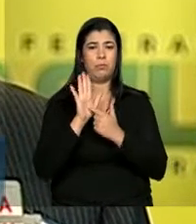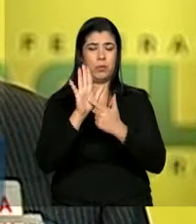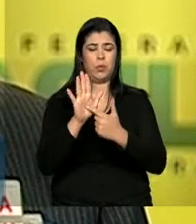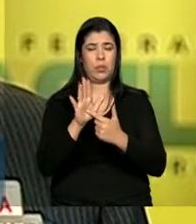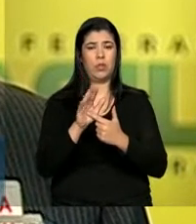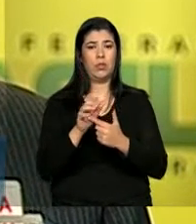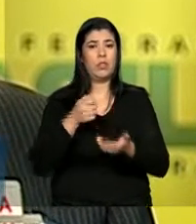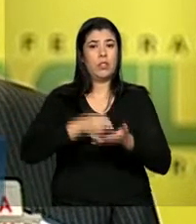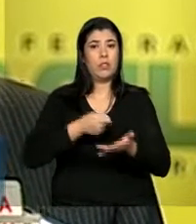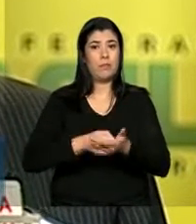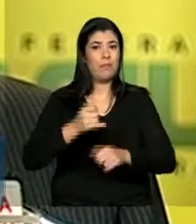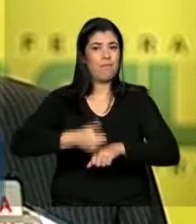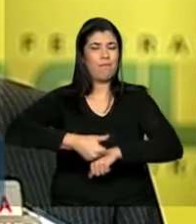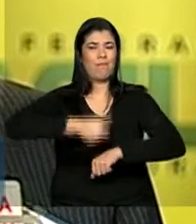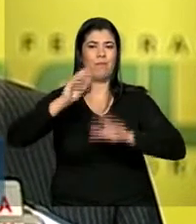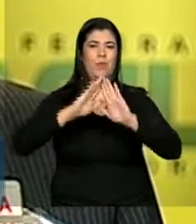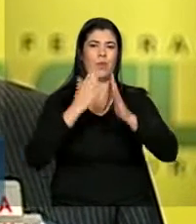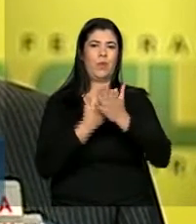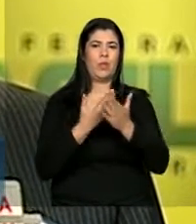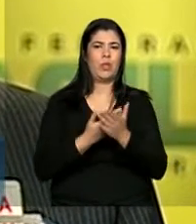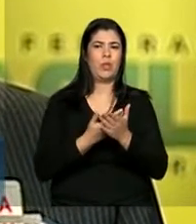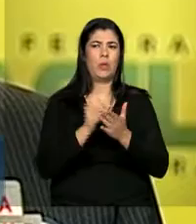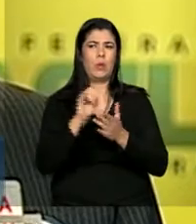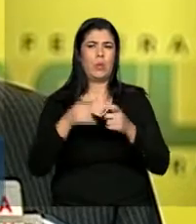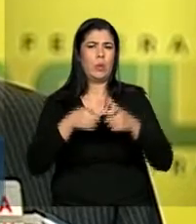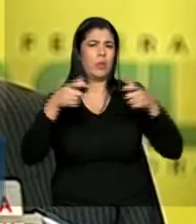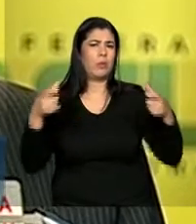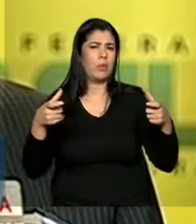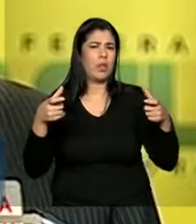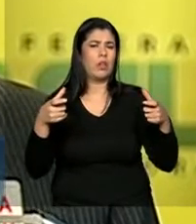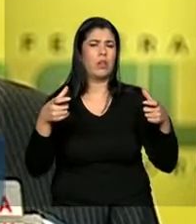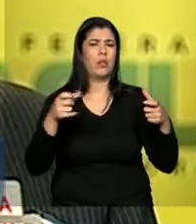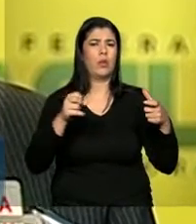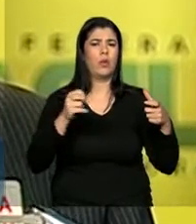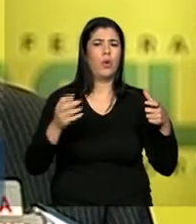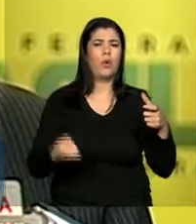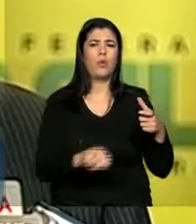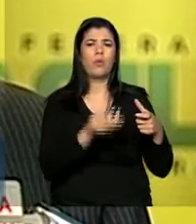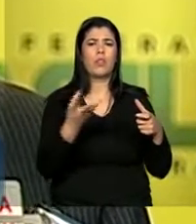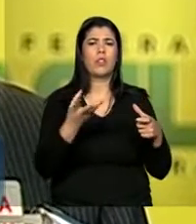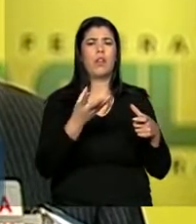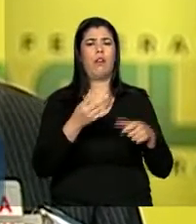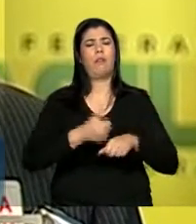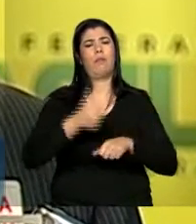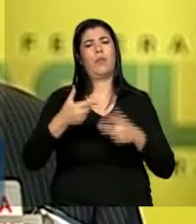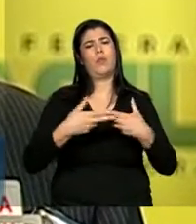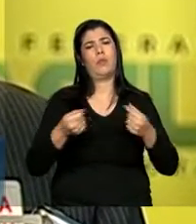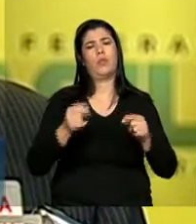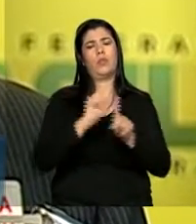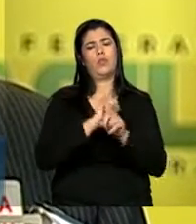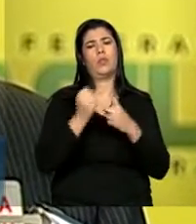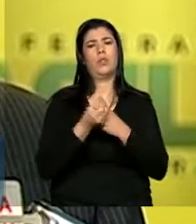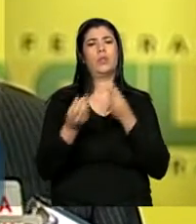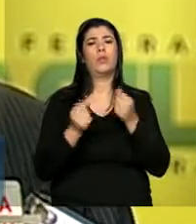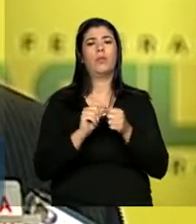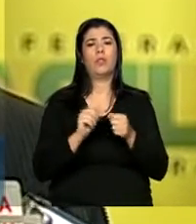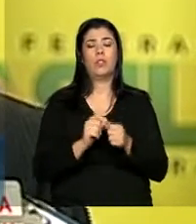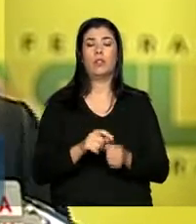que vocês estão propondo? Uma escola maior, com maior, melhor condição social? São 3 fatores principais.